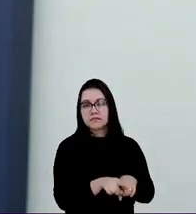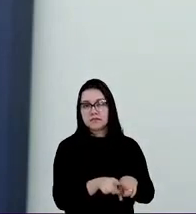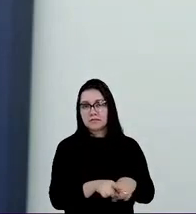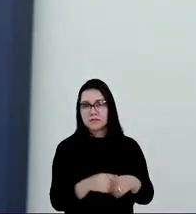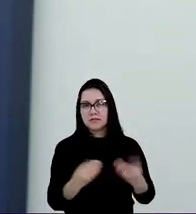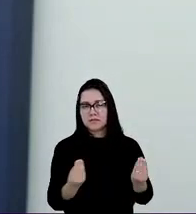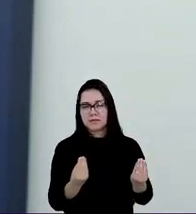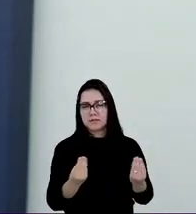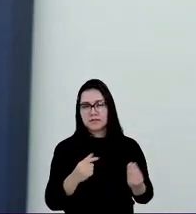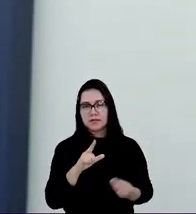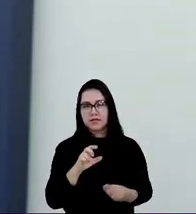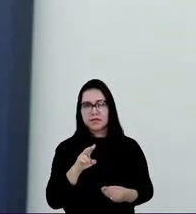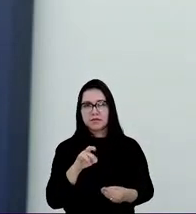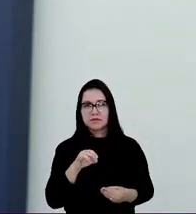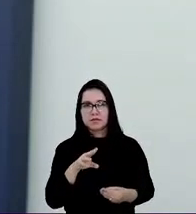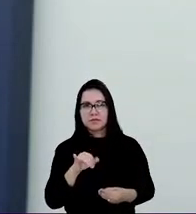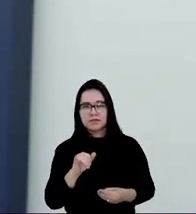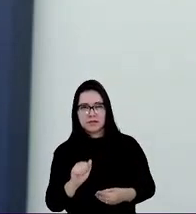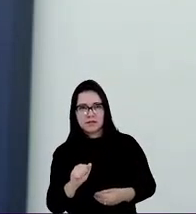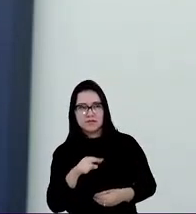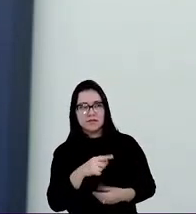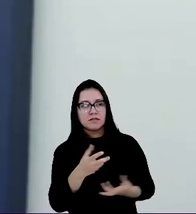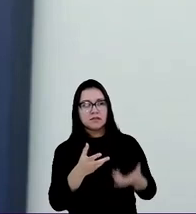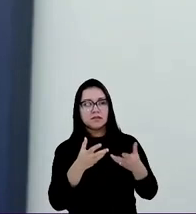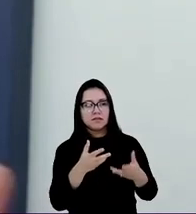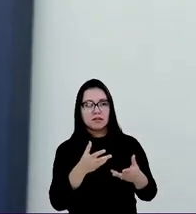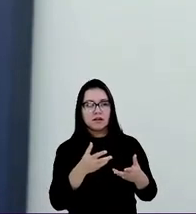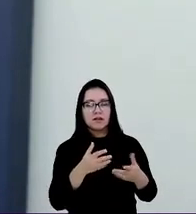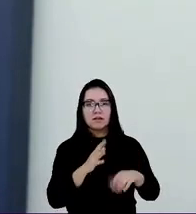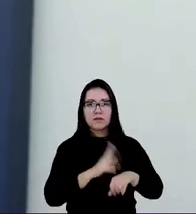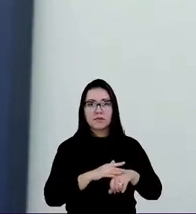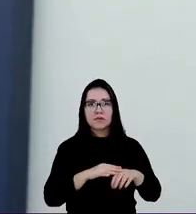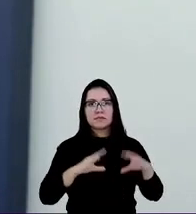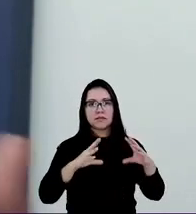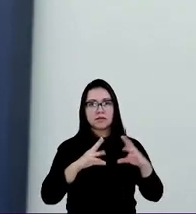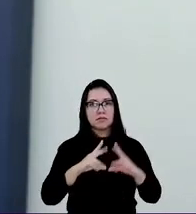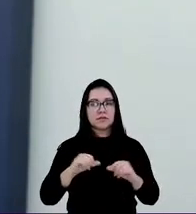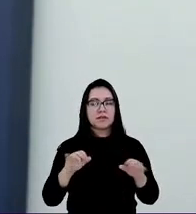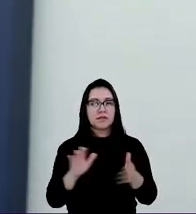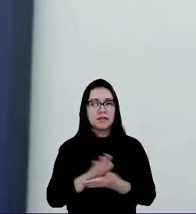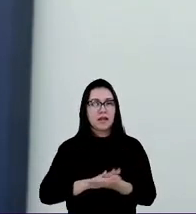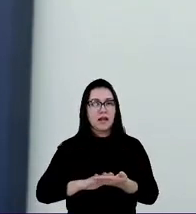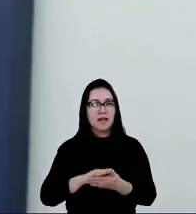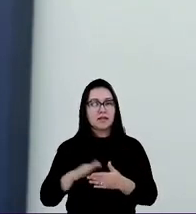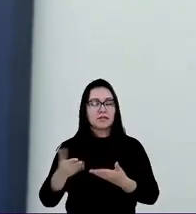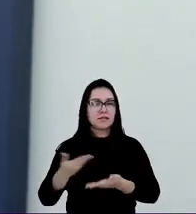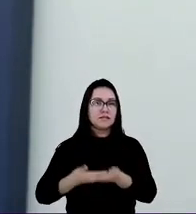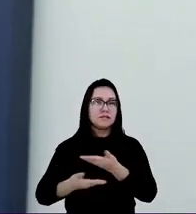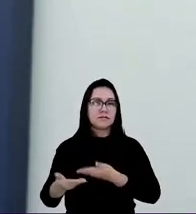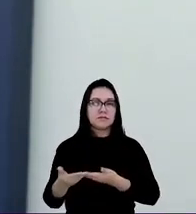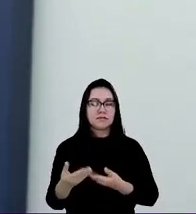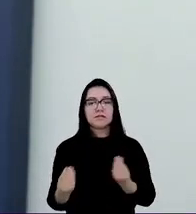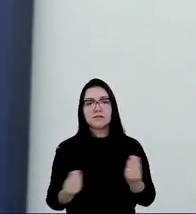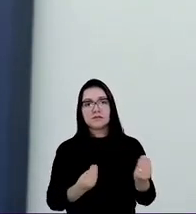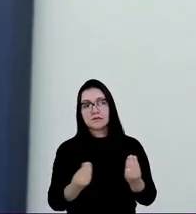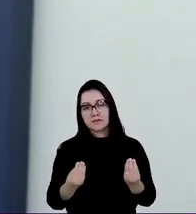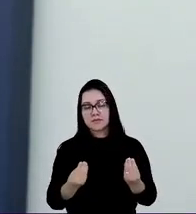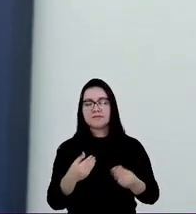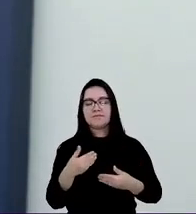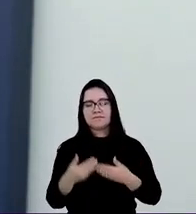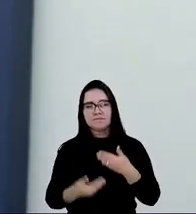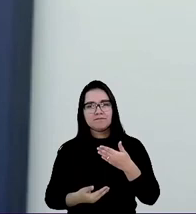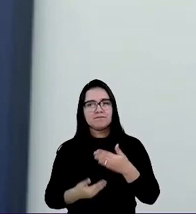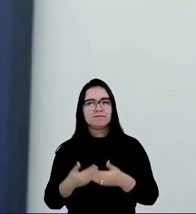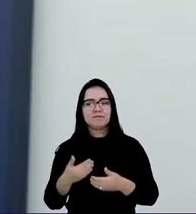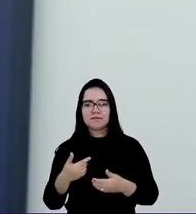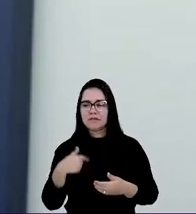leucemia linfocítica aguda, que você quer que chegue sem doença ao transplante ou com doença residual mínima negativa. Então, nós estamos